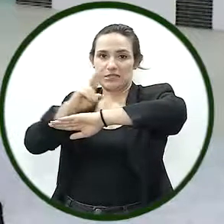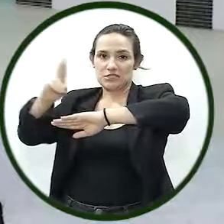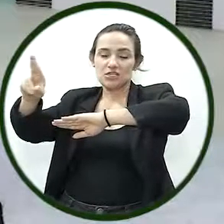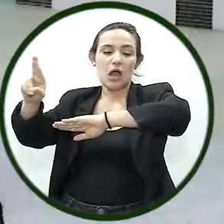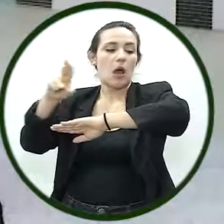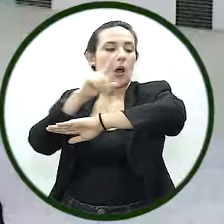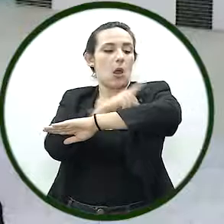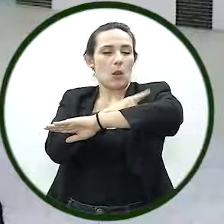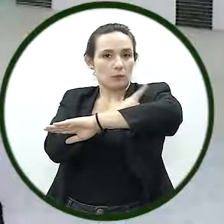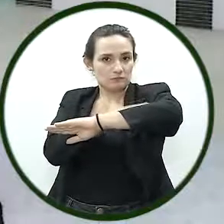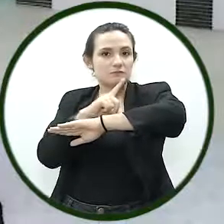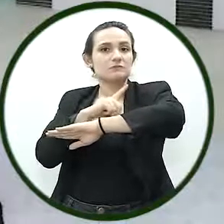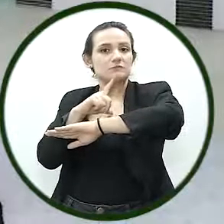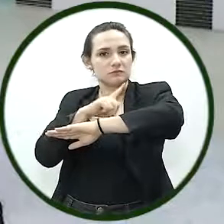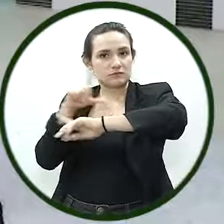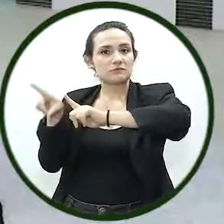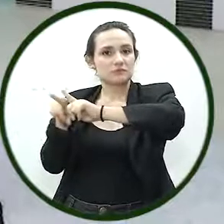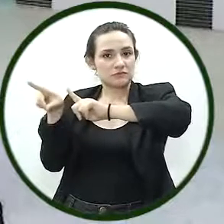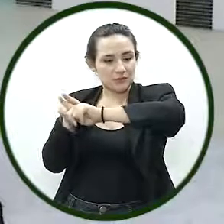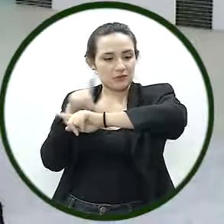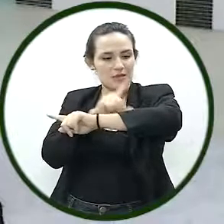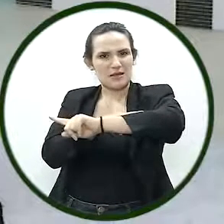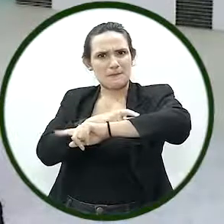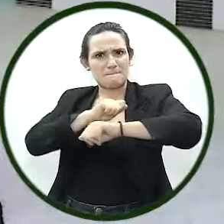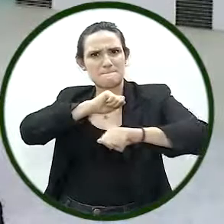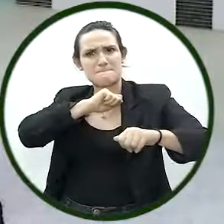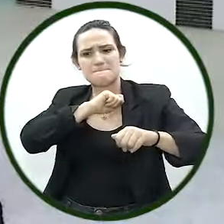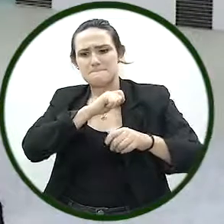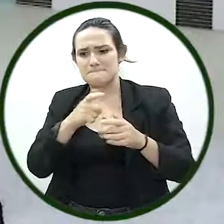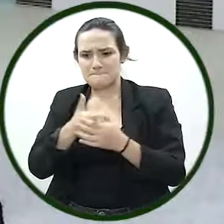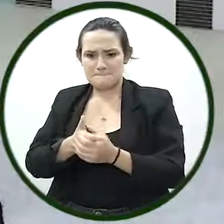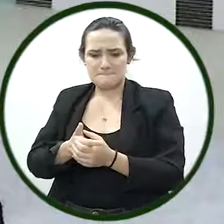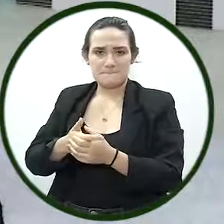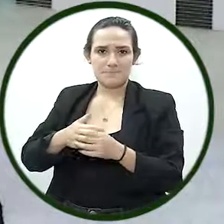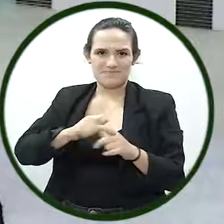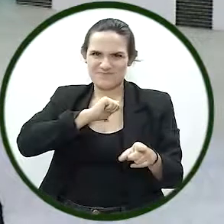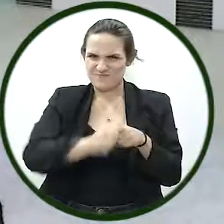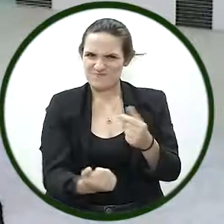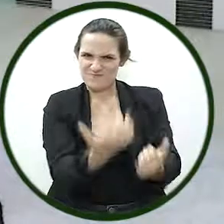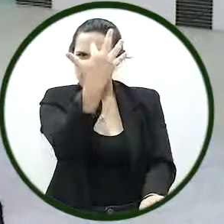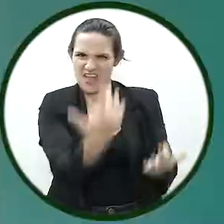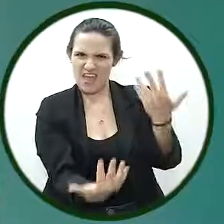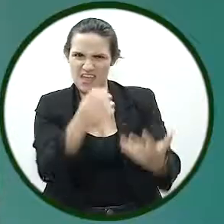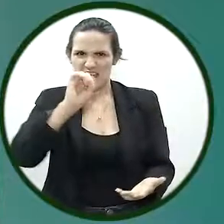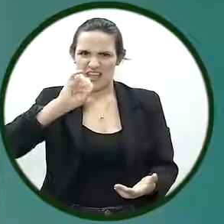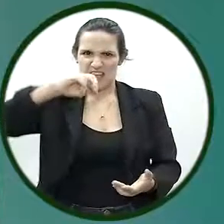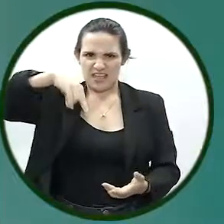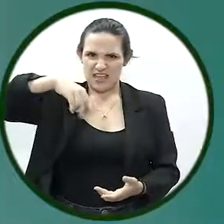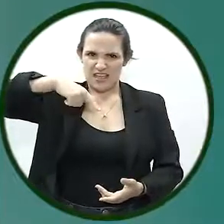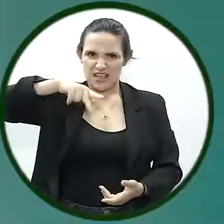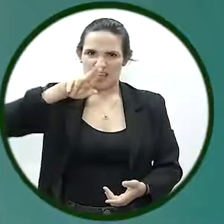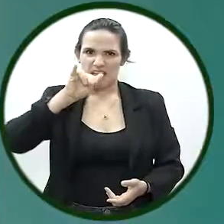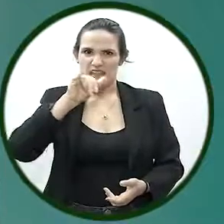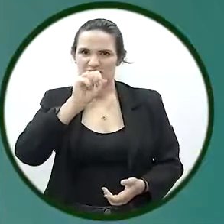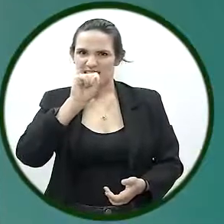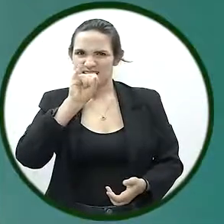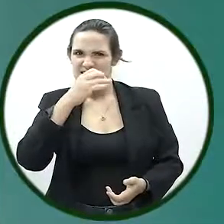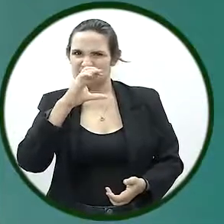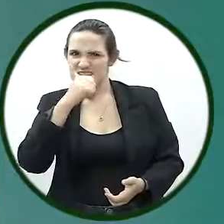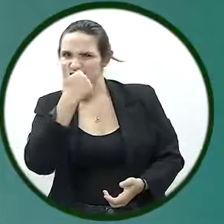de violência aplicado em nome de um fundo ideológico. Então, quando a